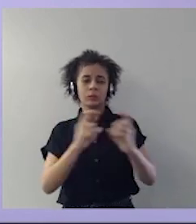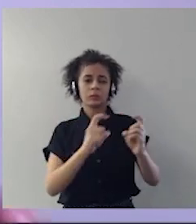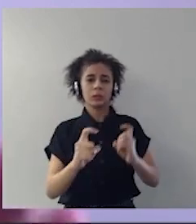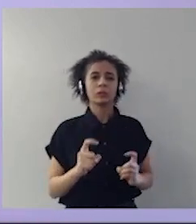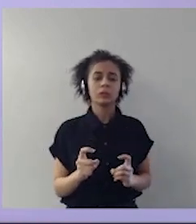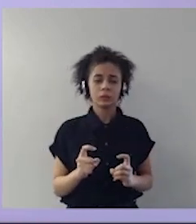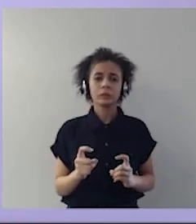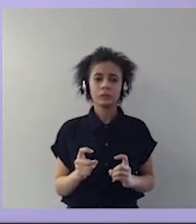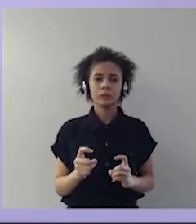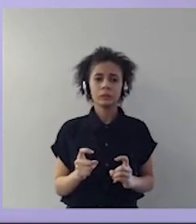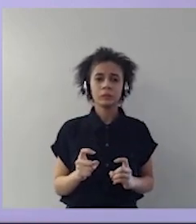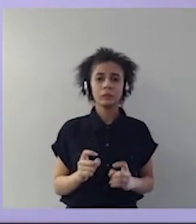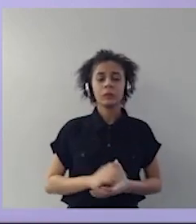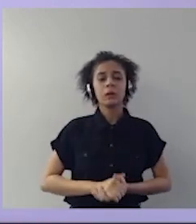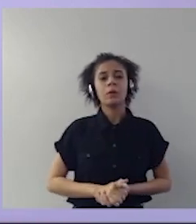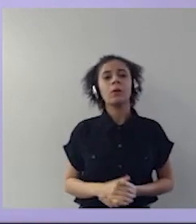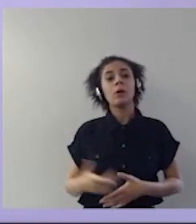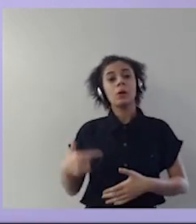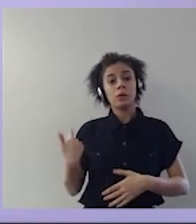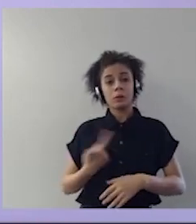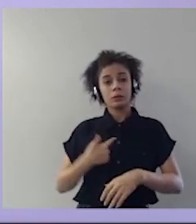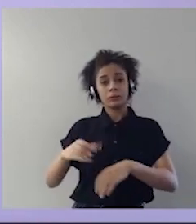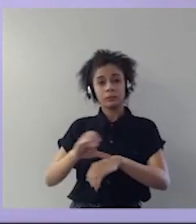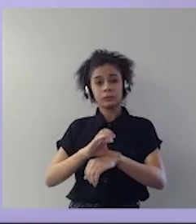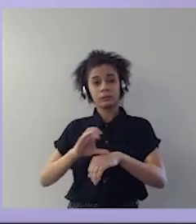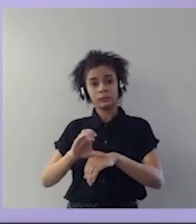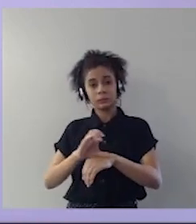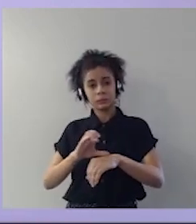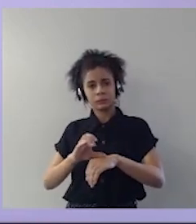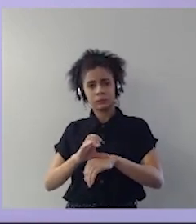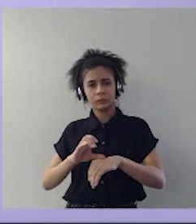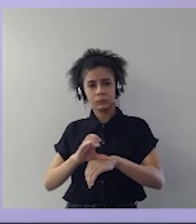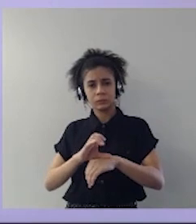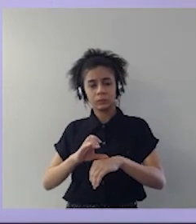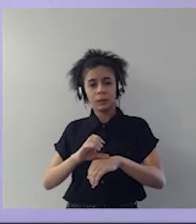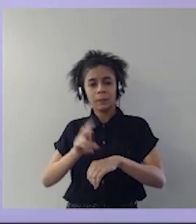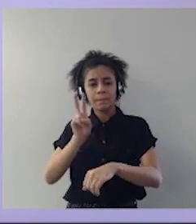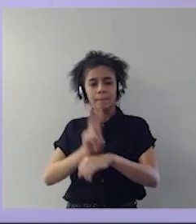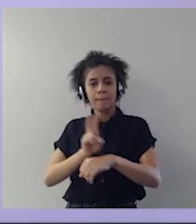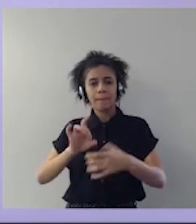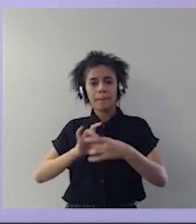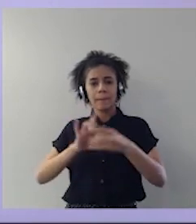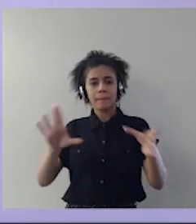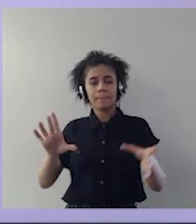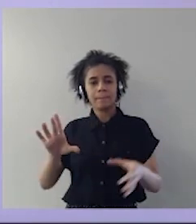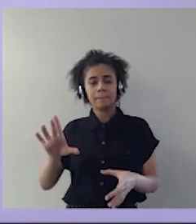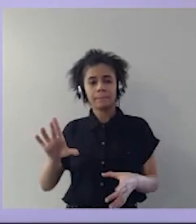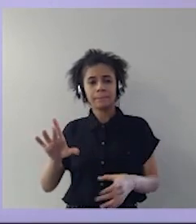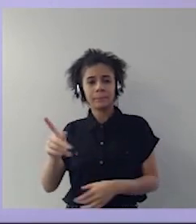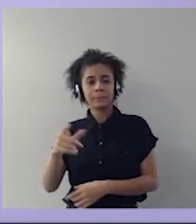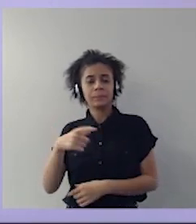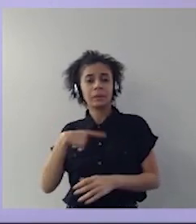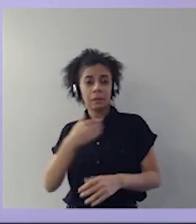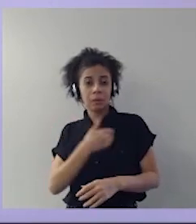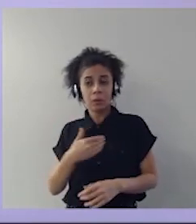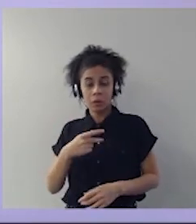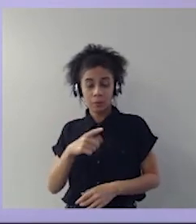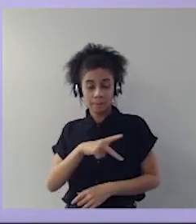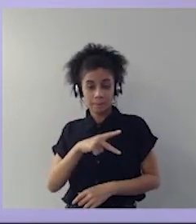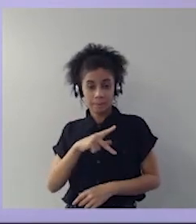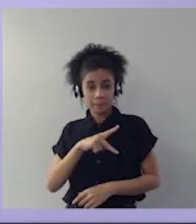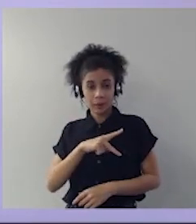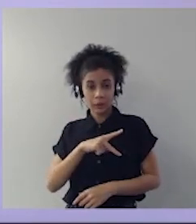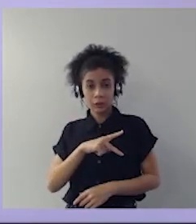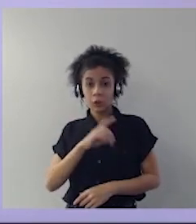Afinal, em constituições como a nossa, protetoras das liberdades privadas, os poderes públicos só podem